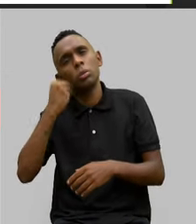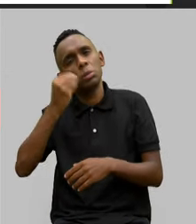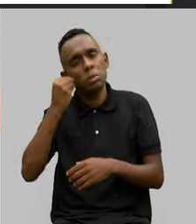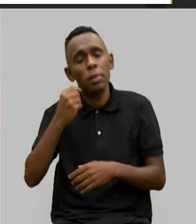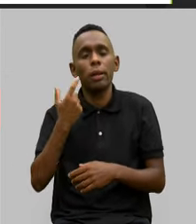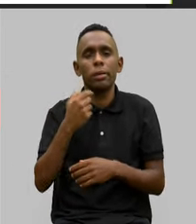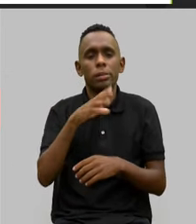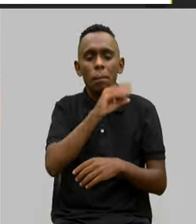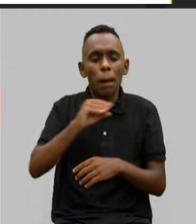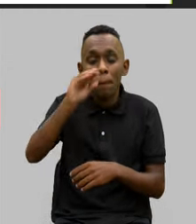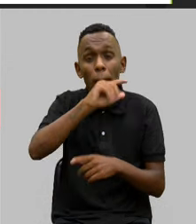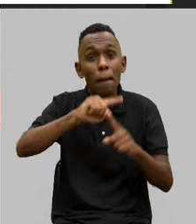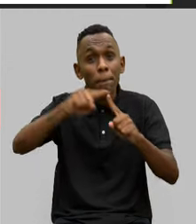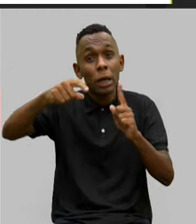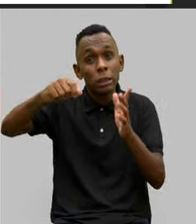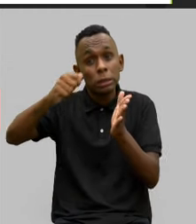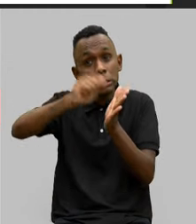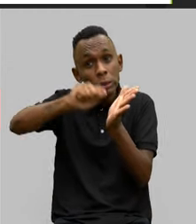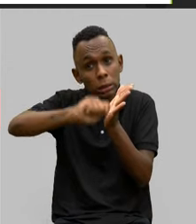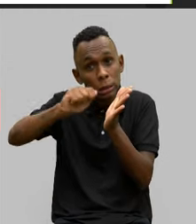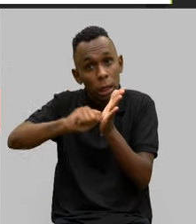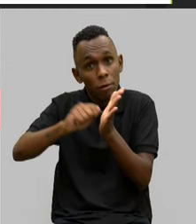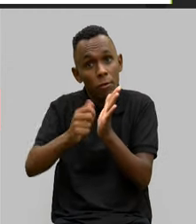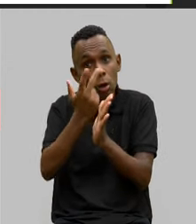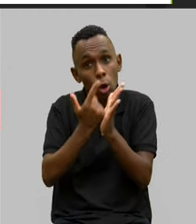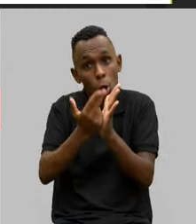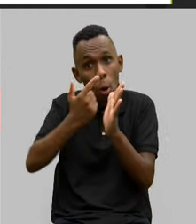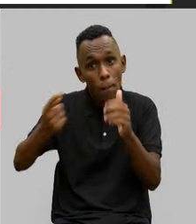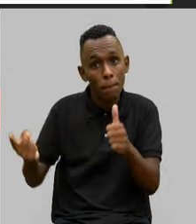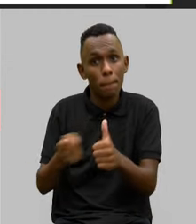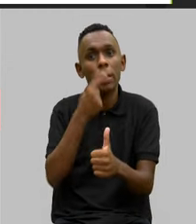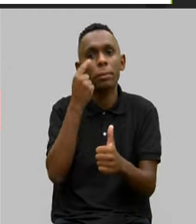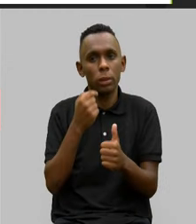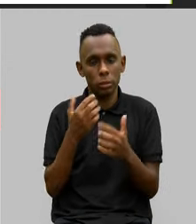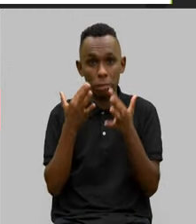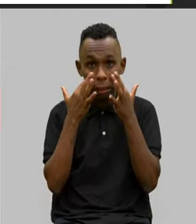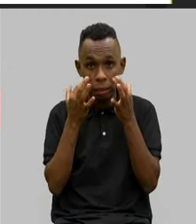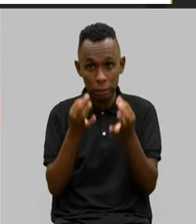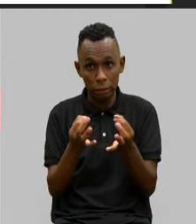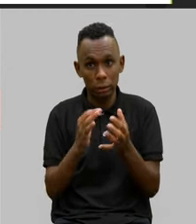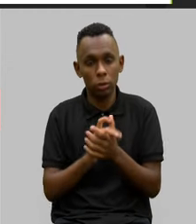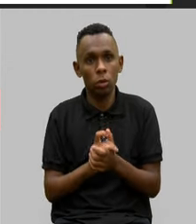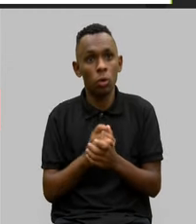mas esse foi o que escreveu primeiro agora prestem atenção